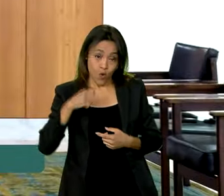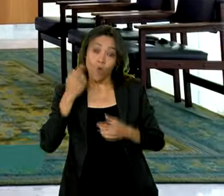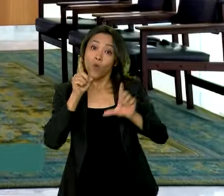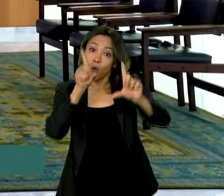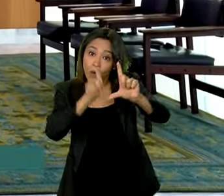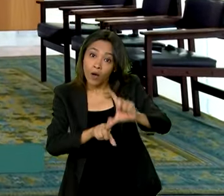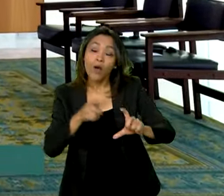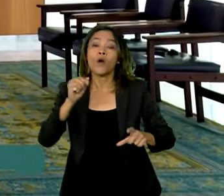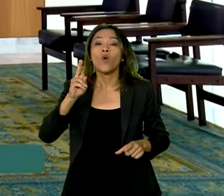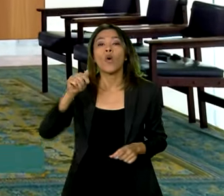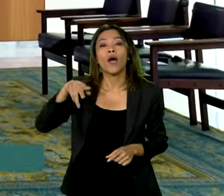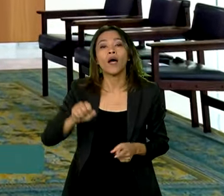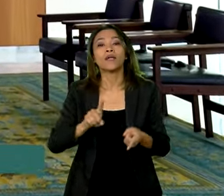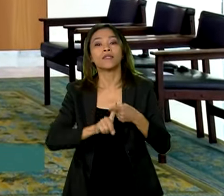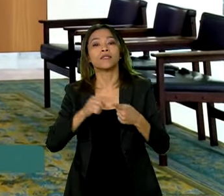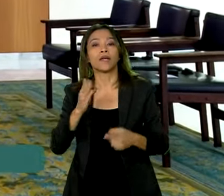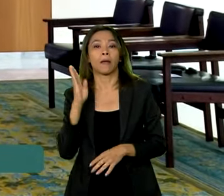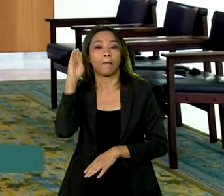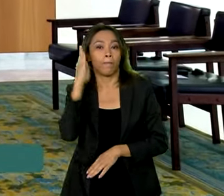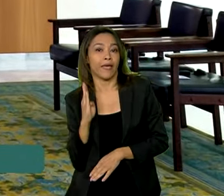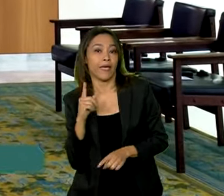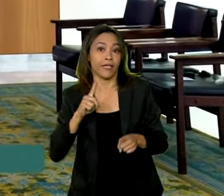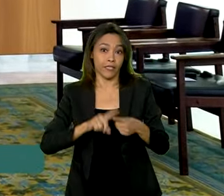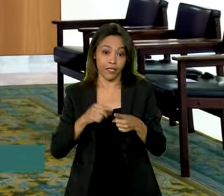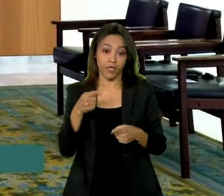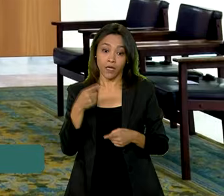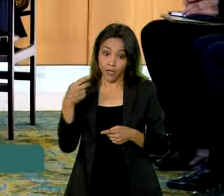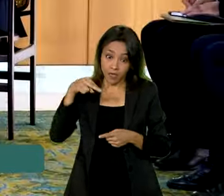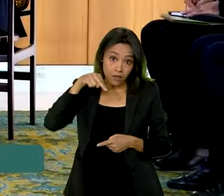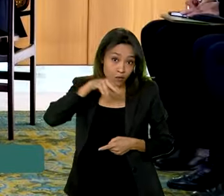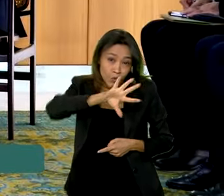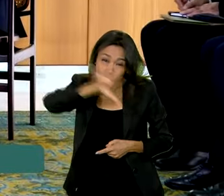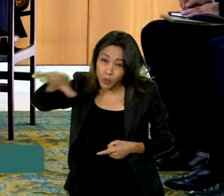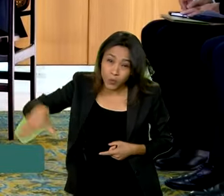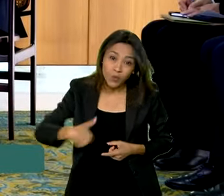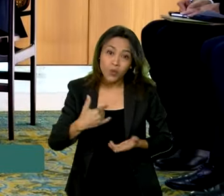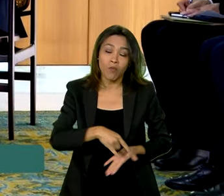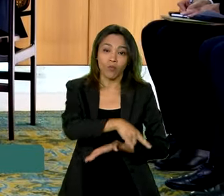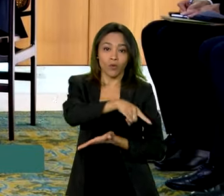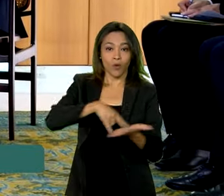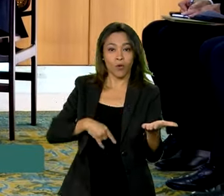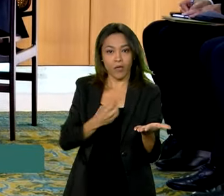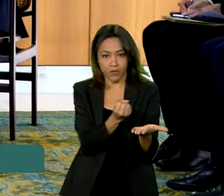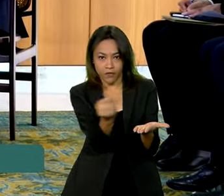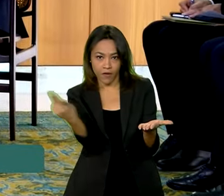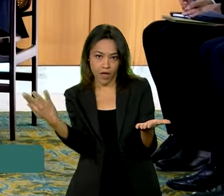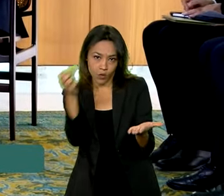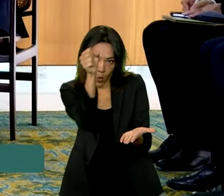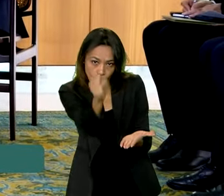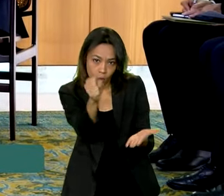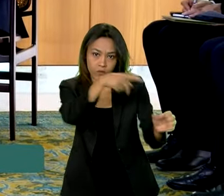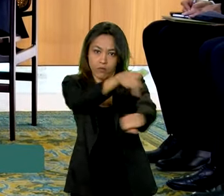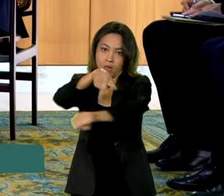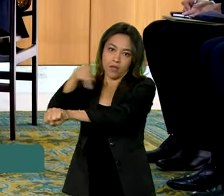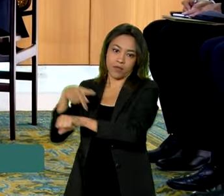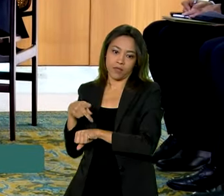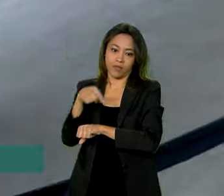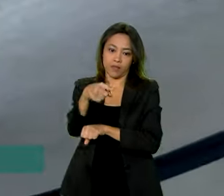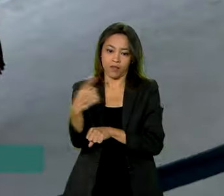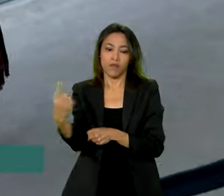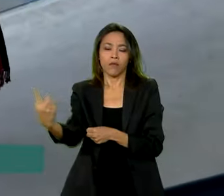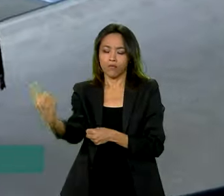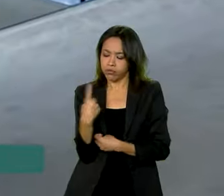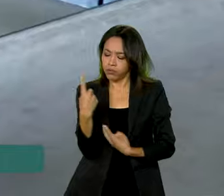Bênin e Irã apresentaram suas cartas credenciais. O documento é enviado de um chefe de Estado para o outro